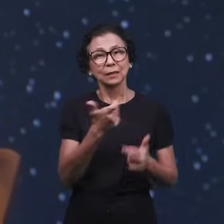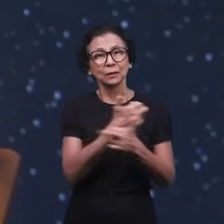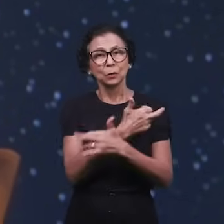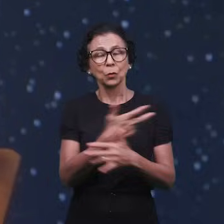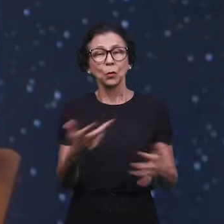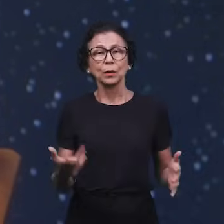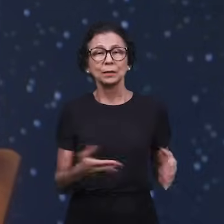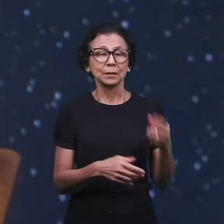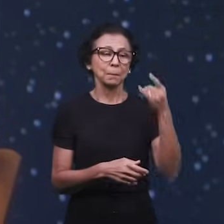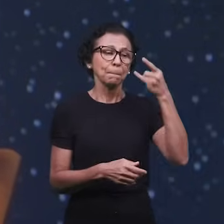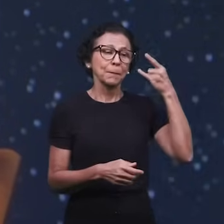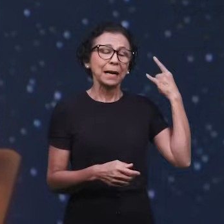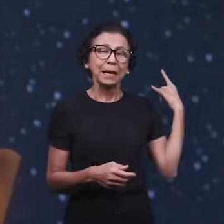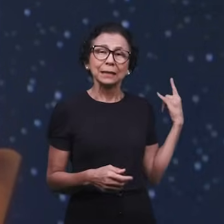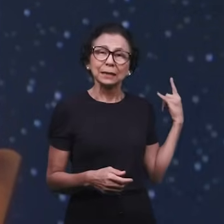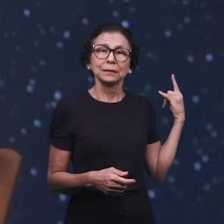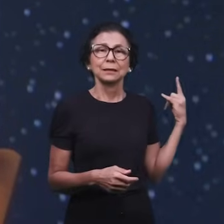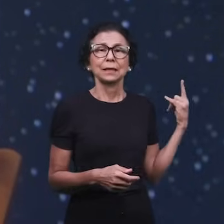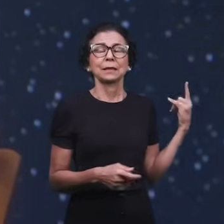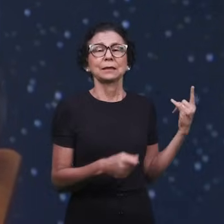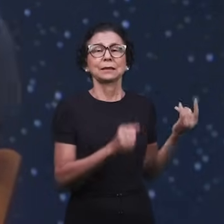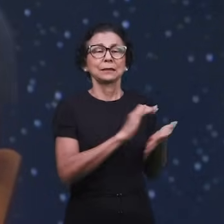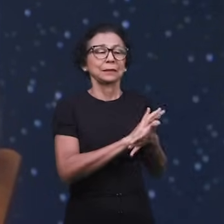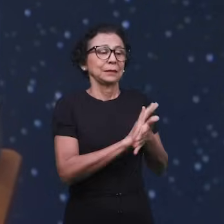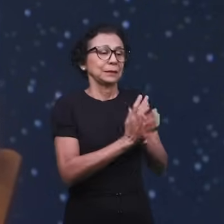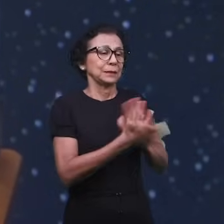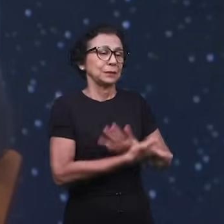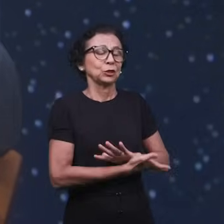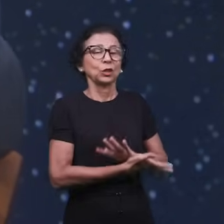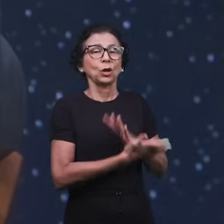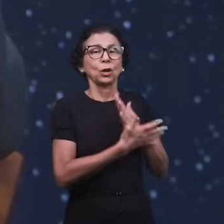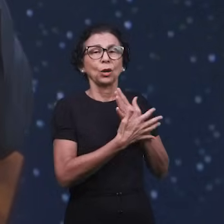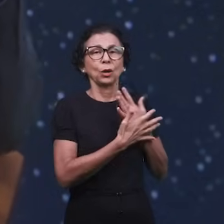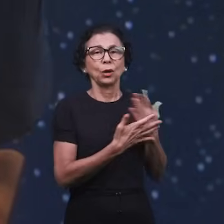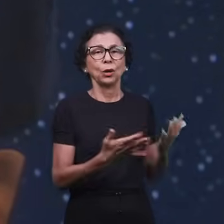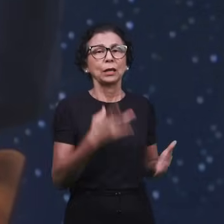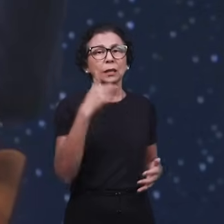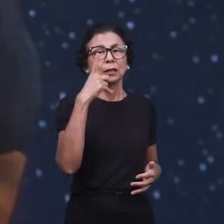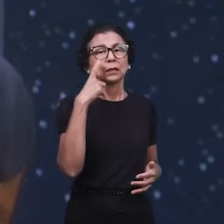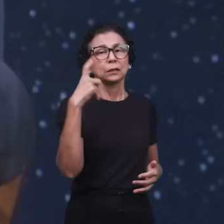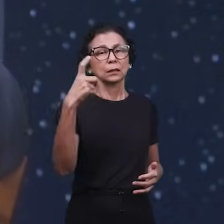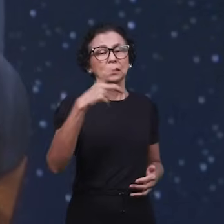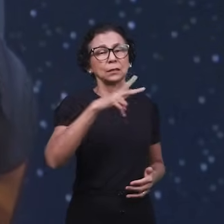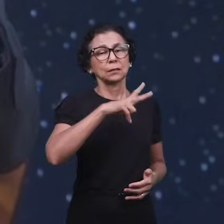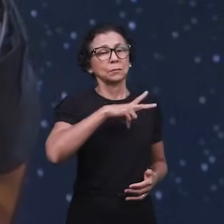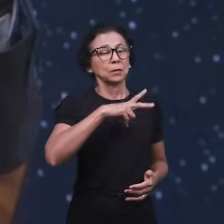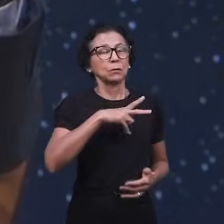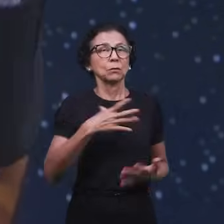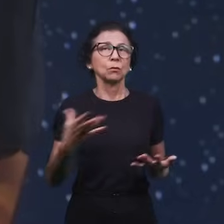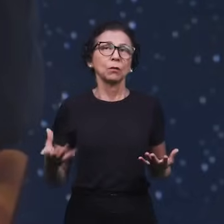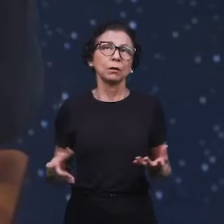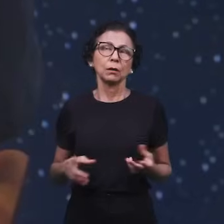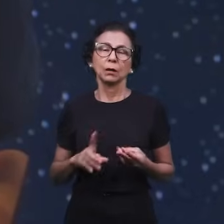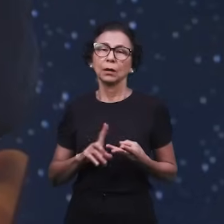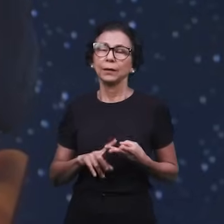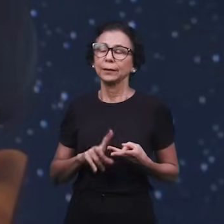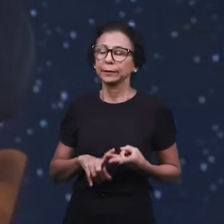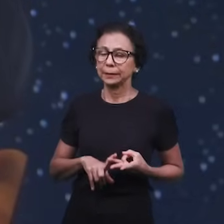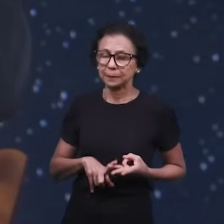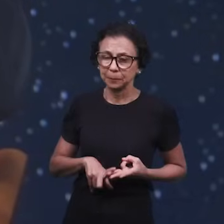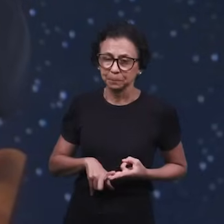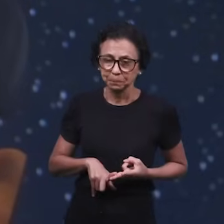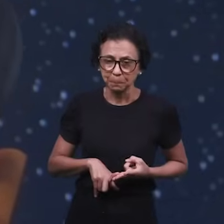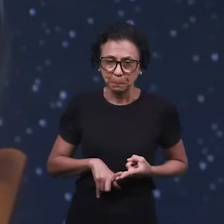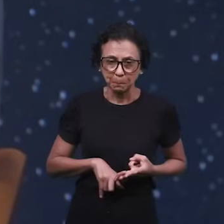a satisfação, me permita, Josias, da carne, do interesse pessoal,